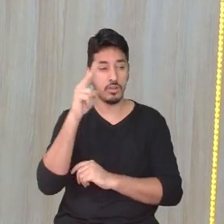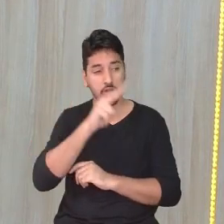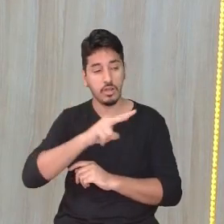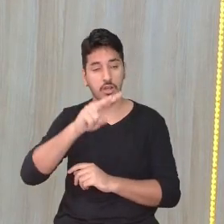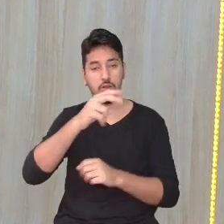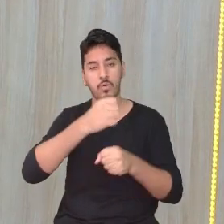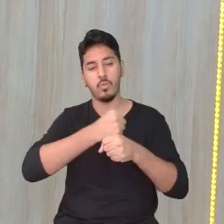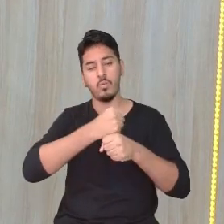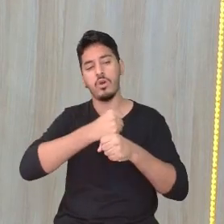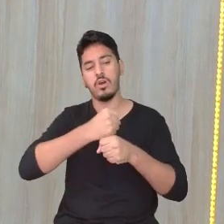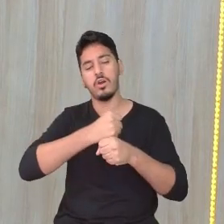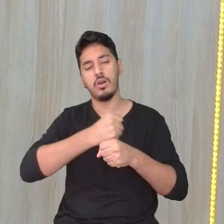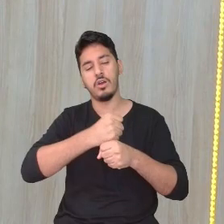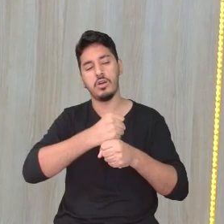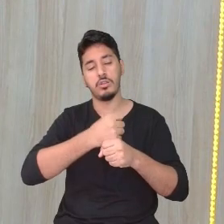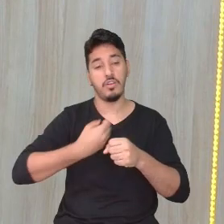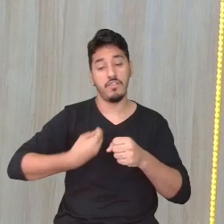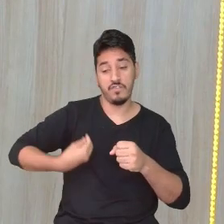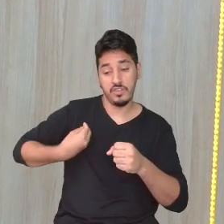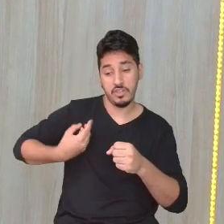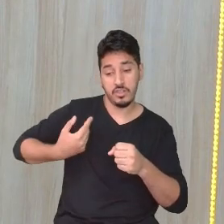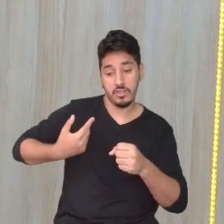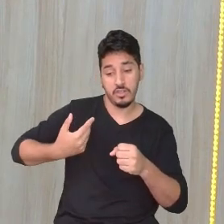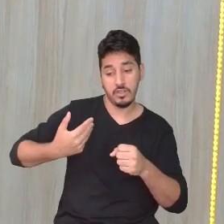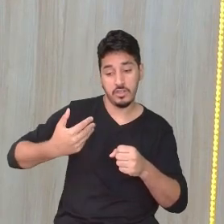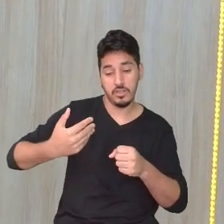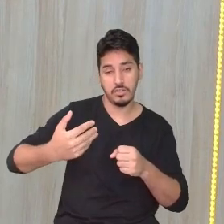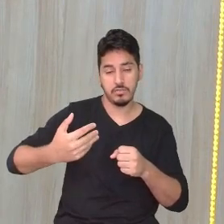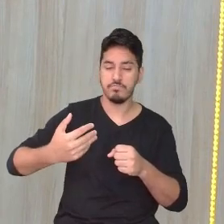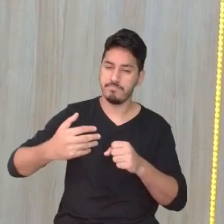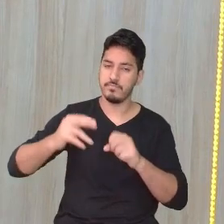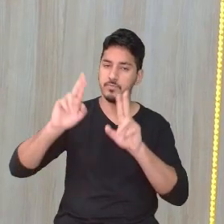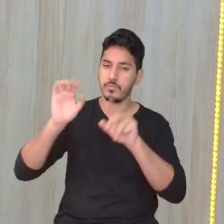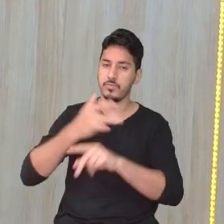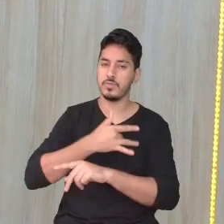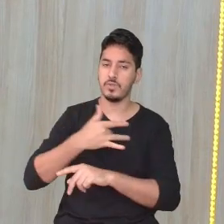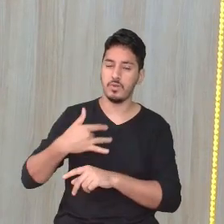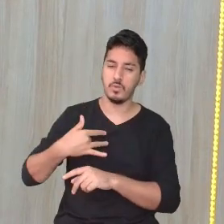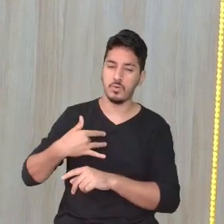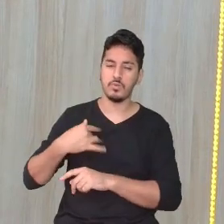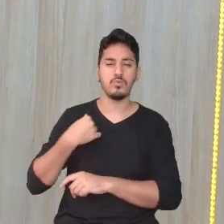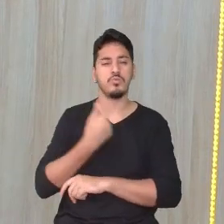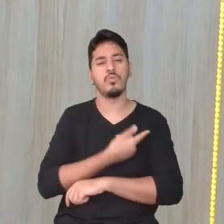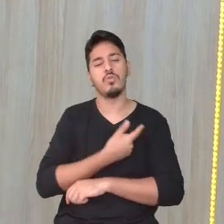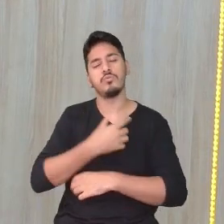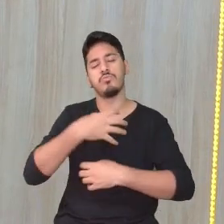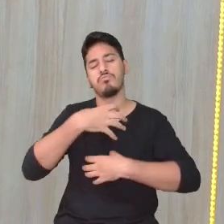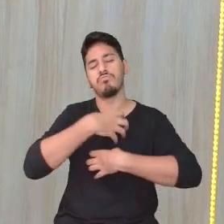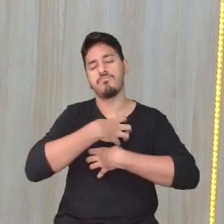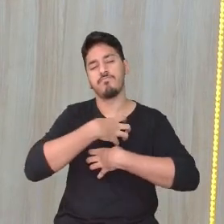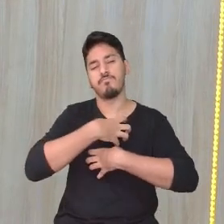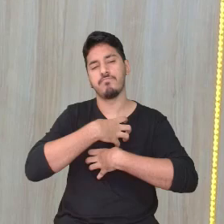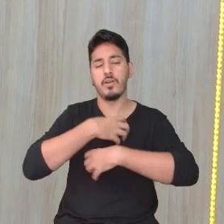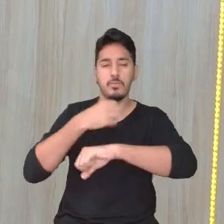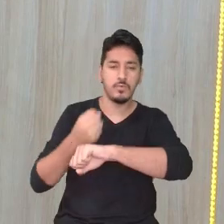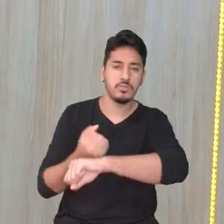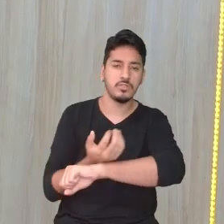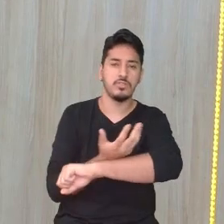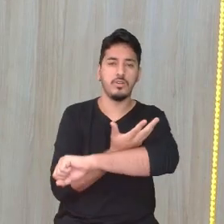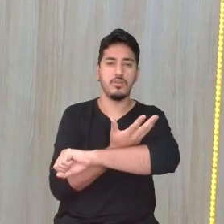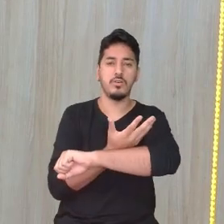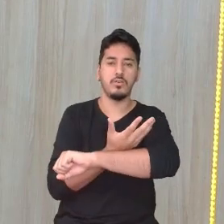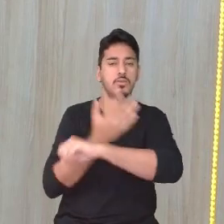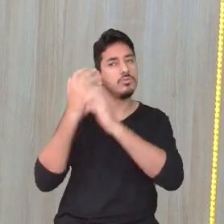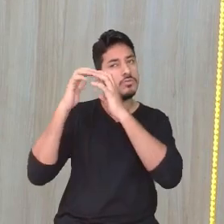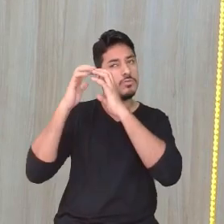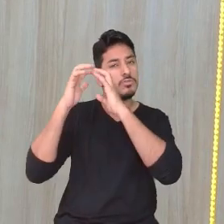o ano todo e a vida toda, a respeito da saúde, dos nossos sentimentos, das nossas emoções, do nosso